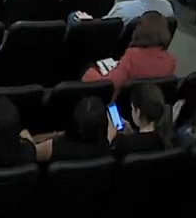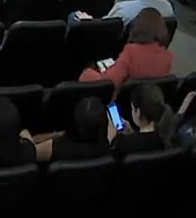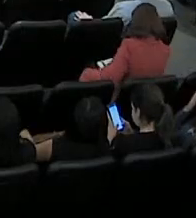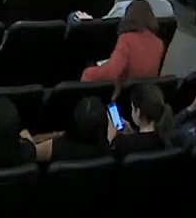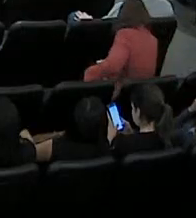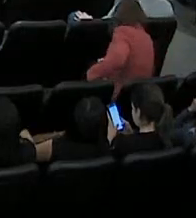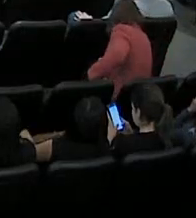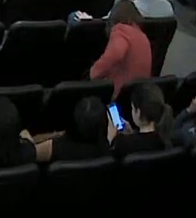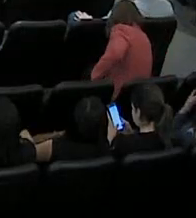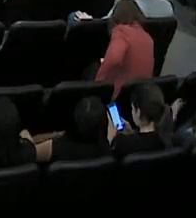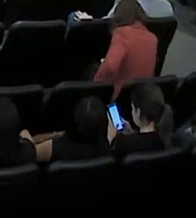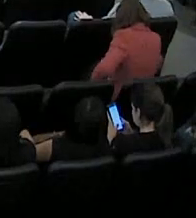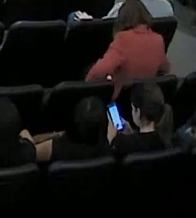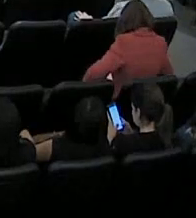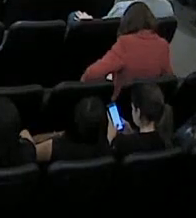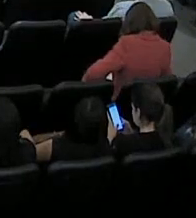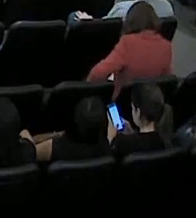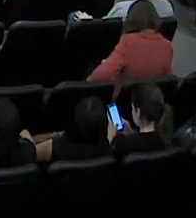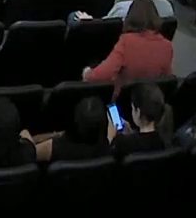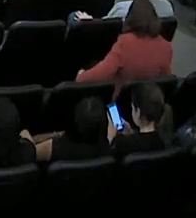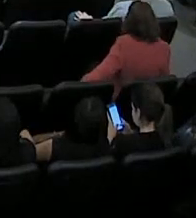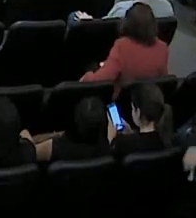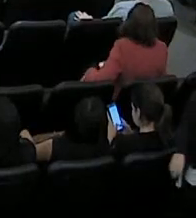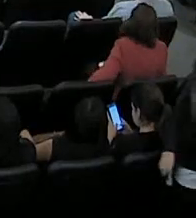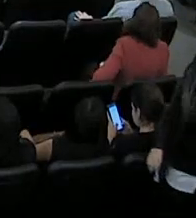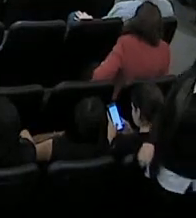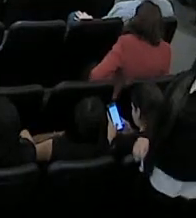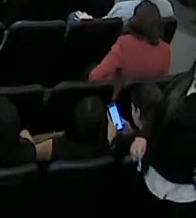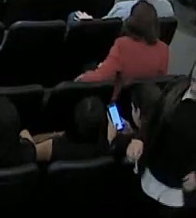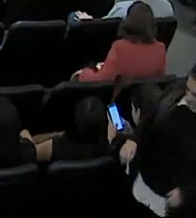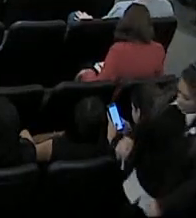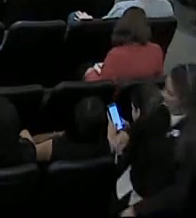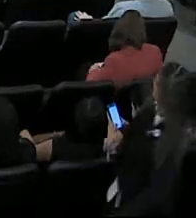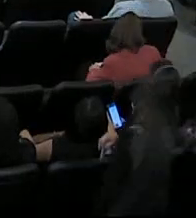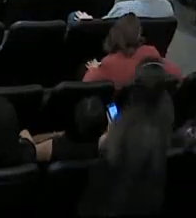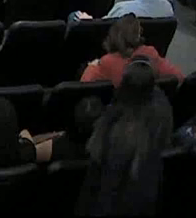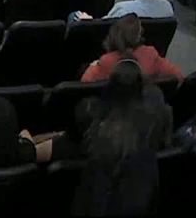Hã? Ela chegou?